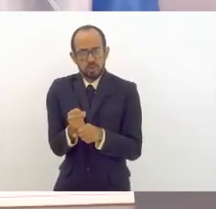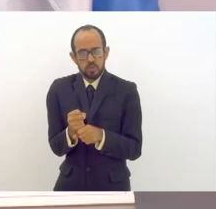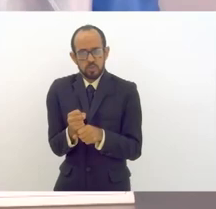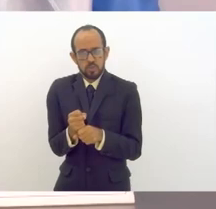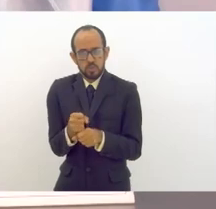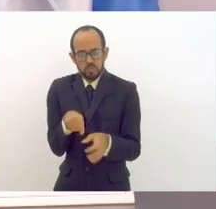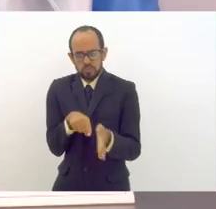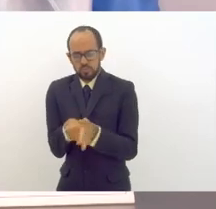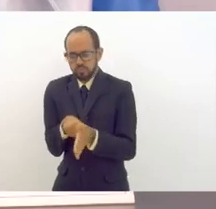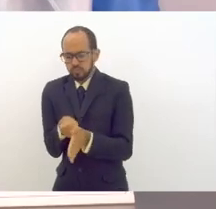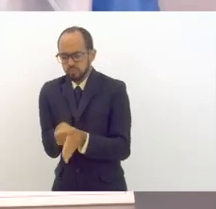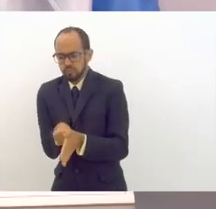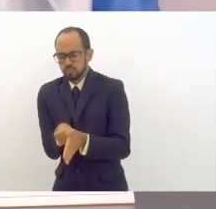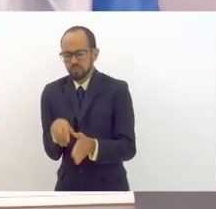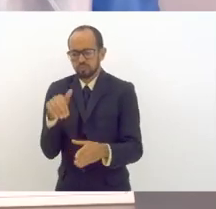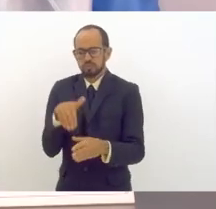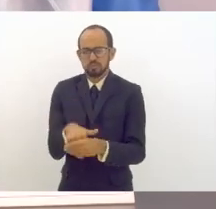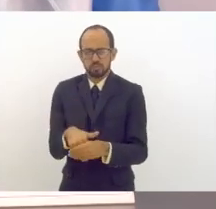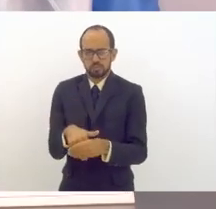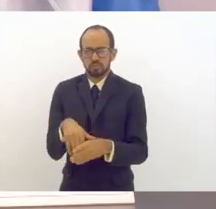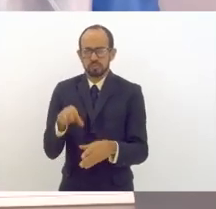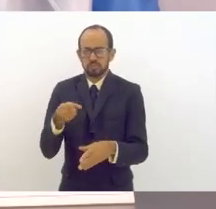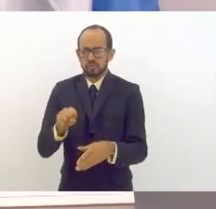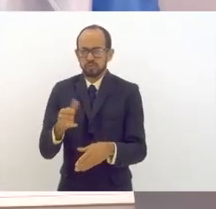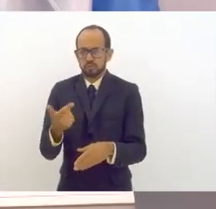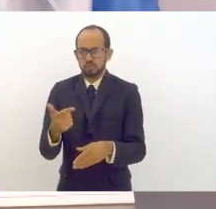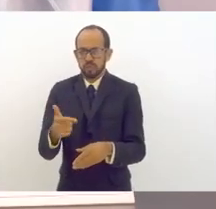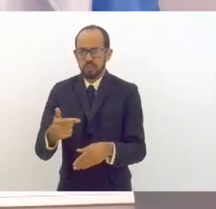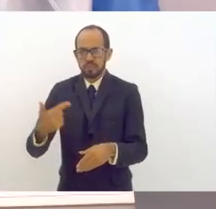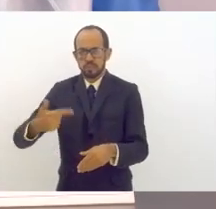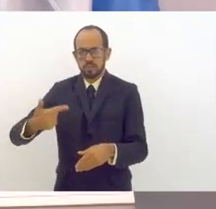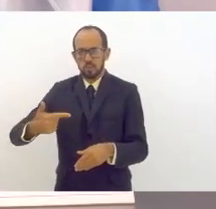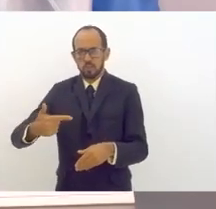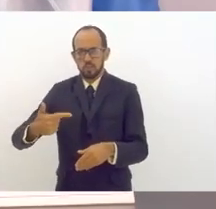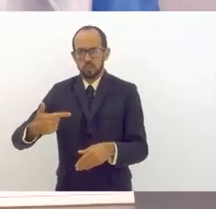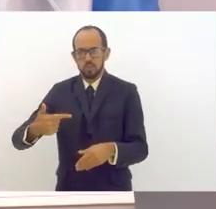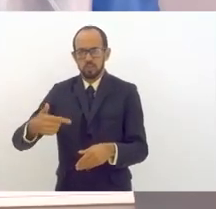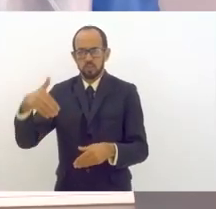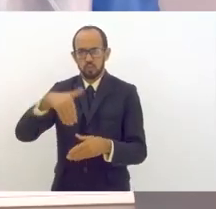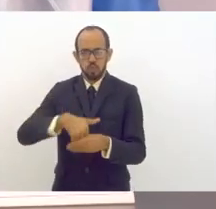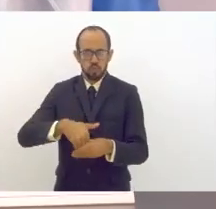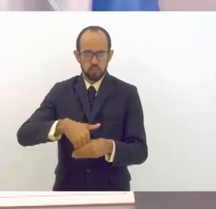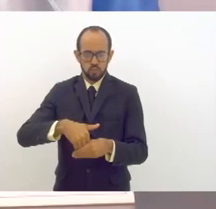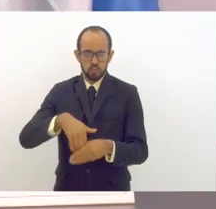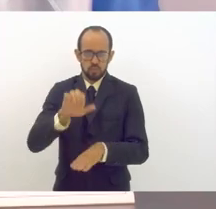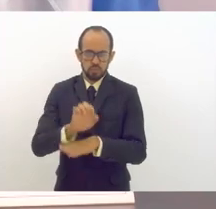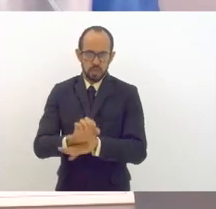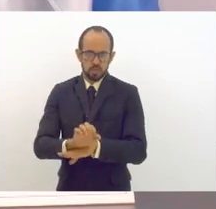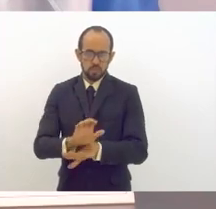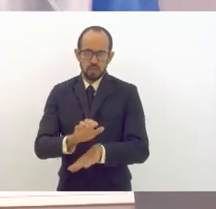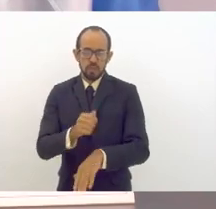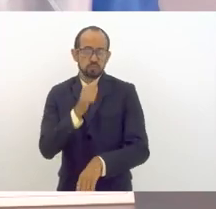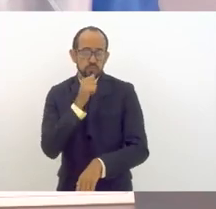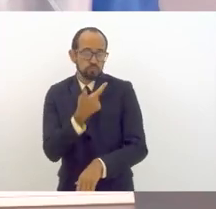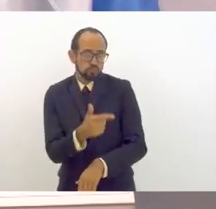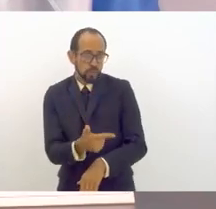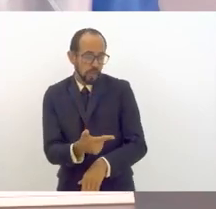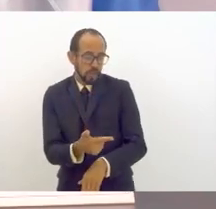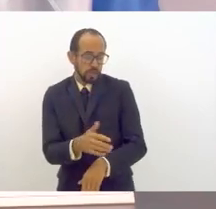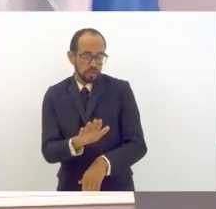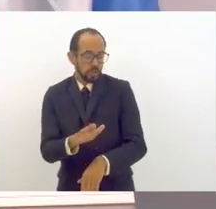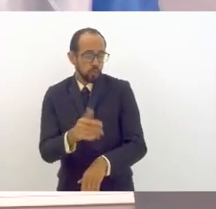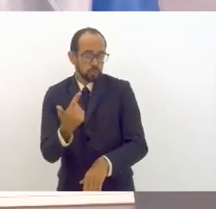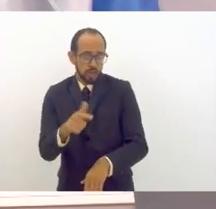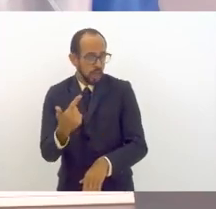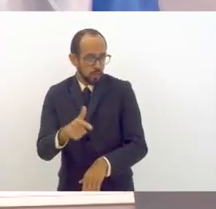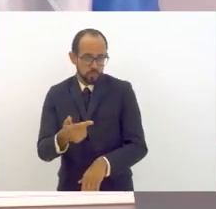consulta eleitoral se a gente não tivesse segundo turno no Estado. Não tem a SEDUC, mesmo assim, né, é diferente do que a gente tinha